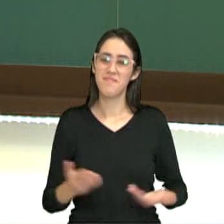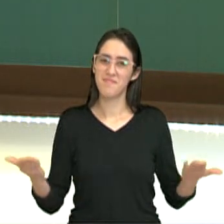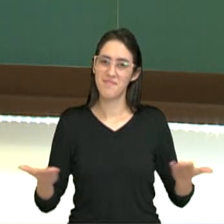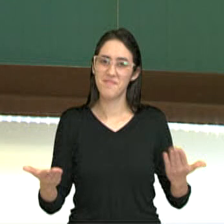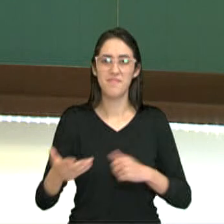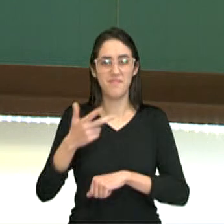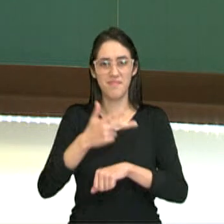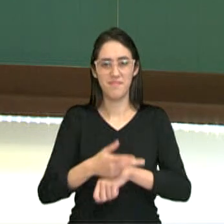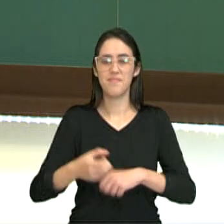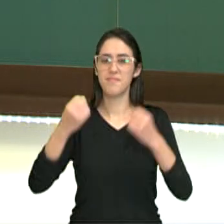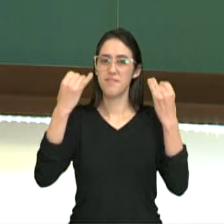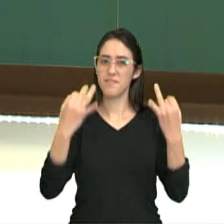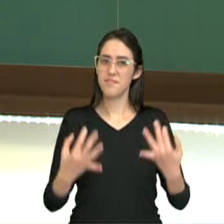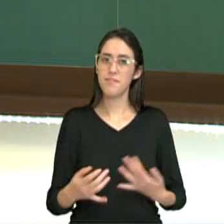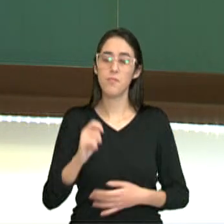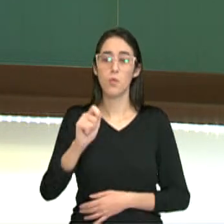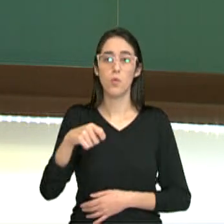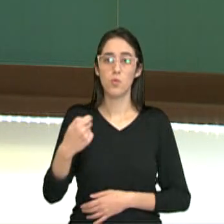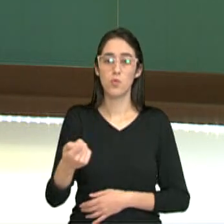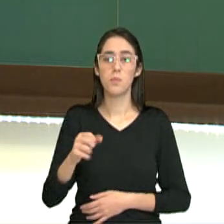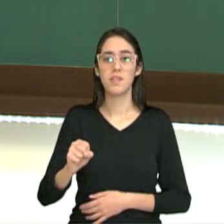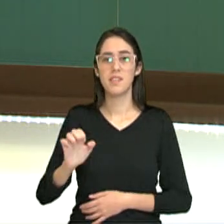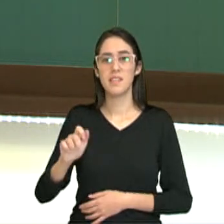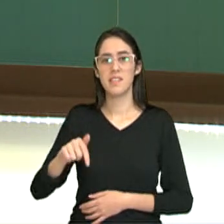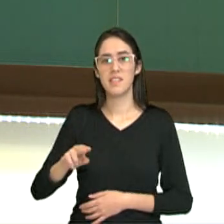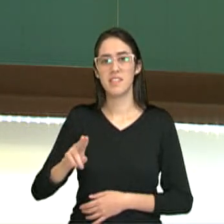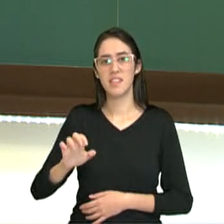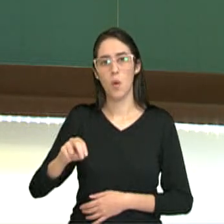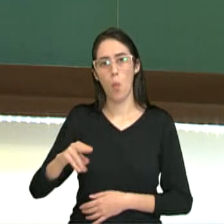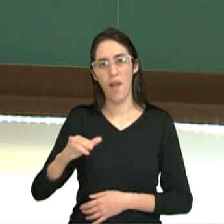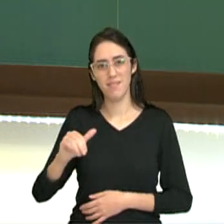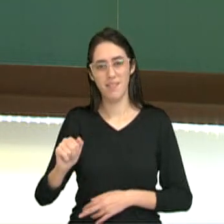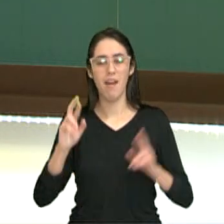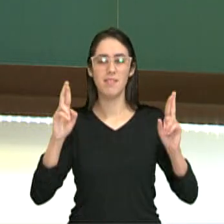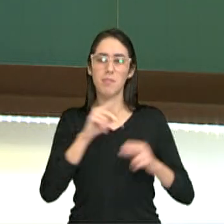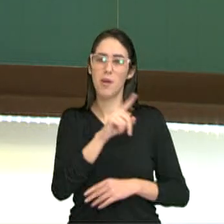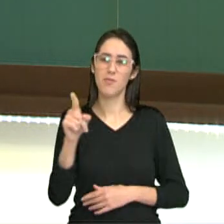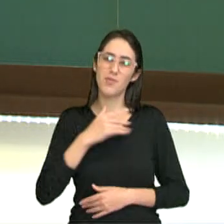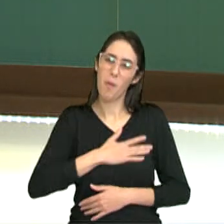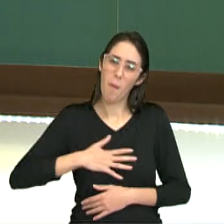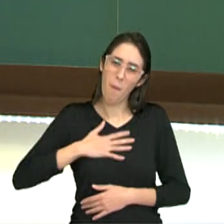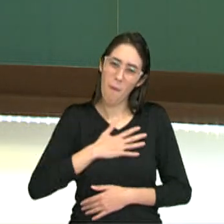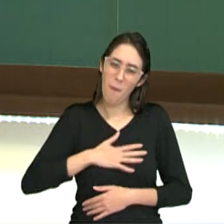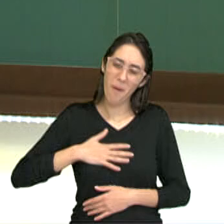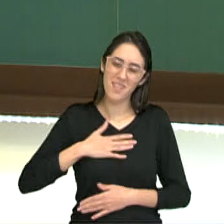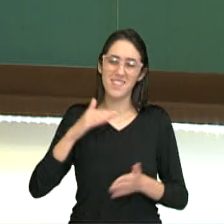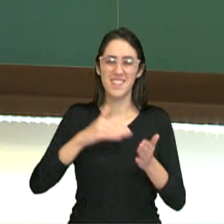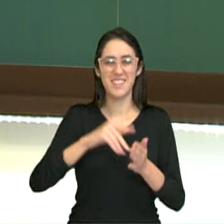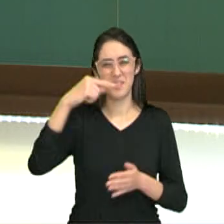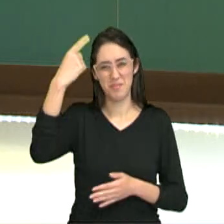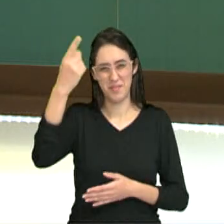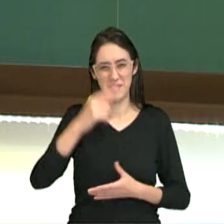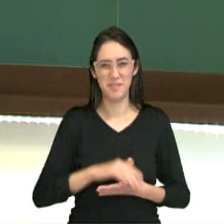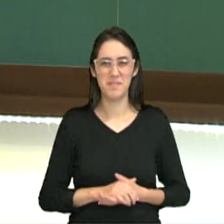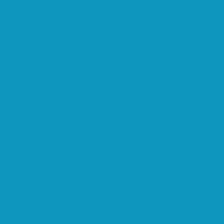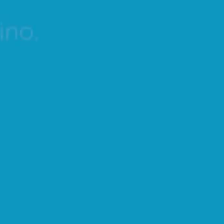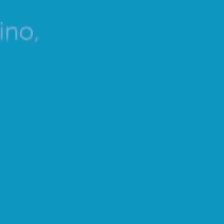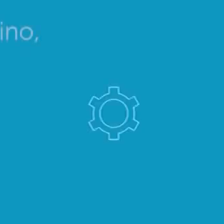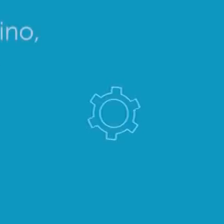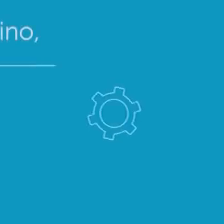Neste vídeo, nós falamos sobre as sequências. Espero que vocês tenham gostado e até breve!